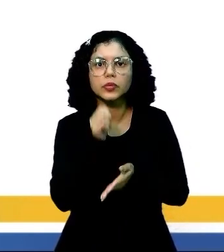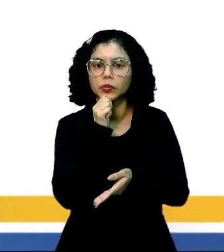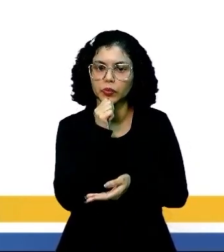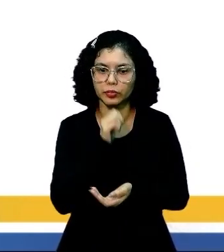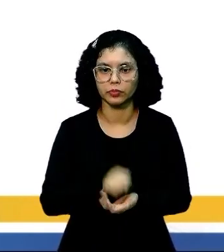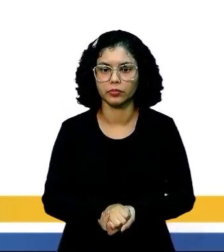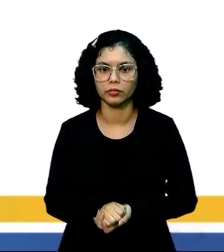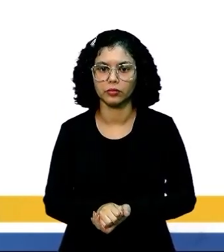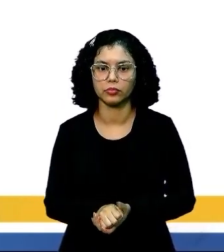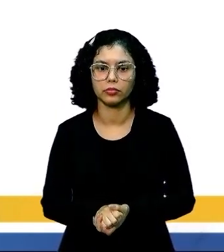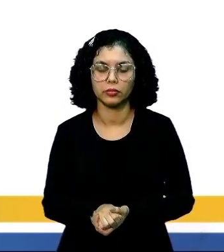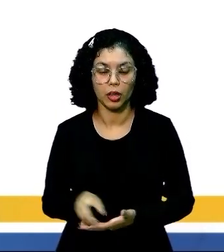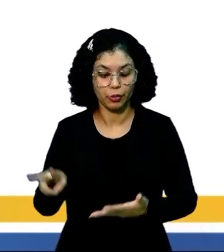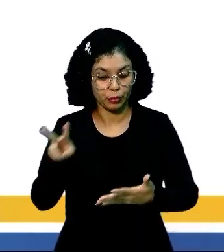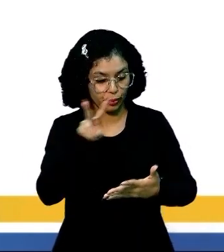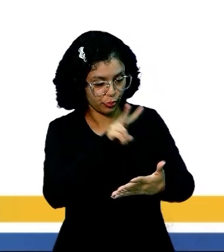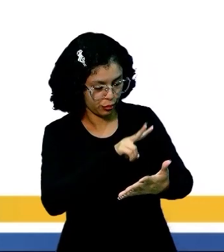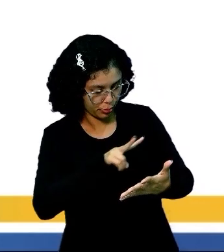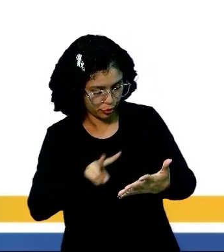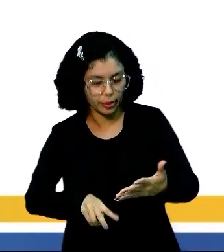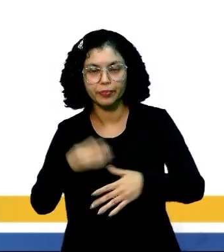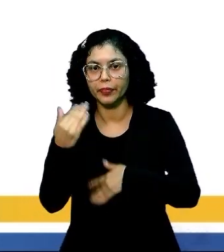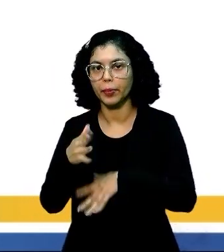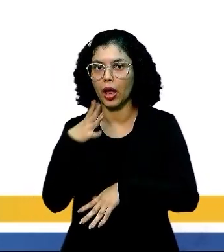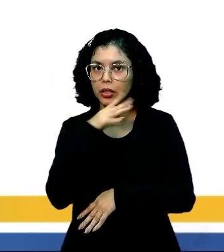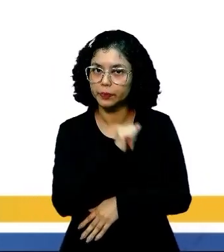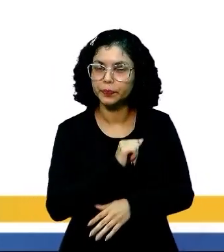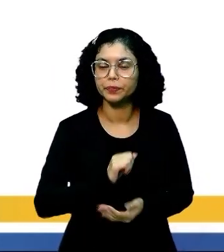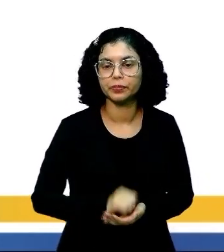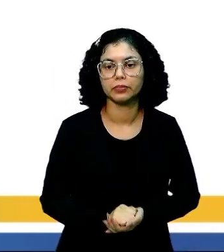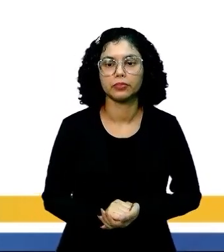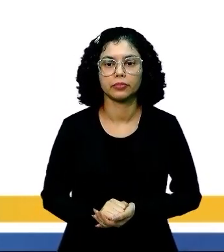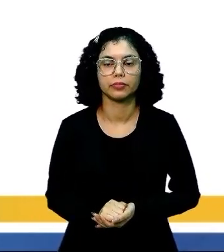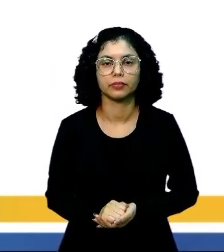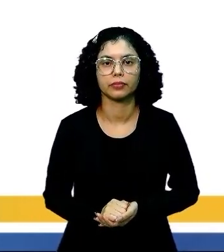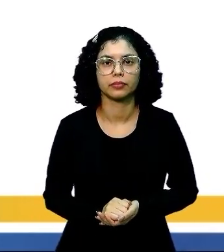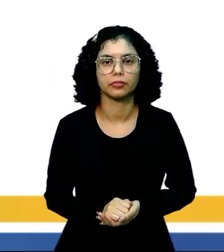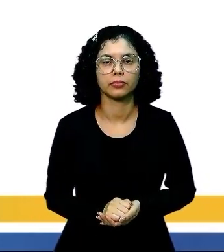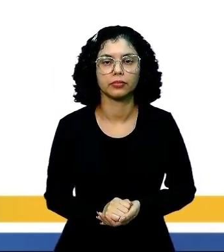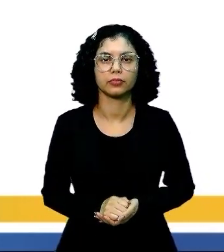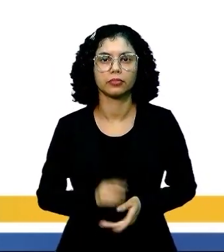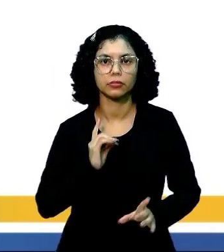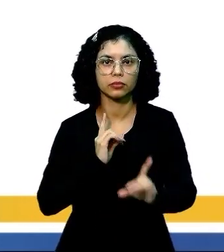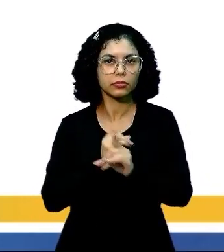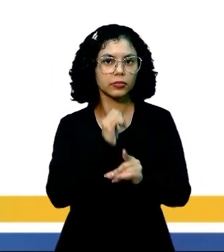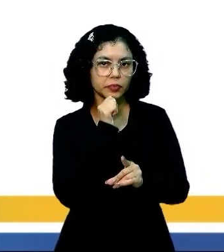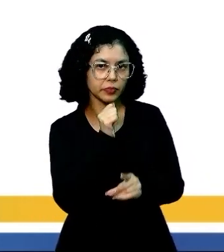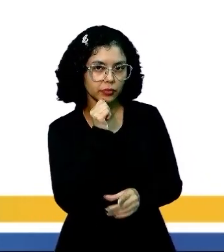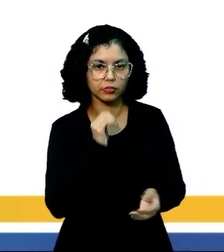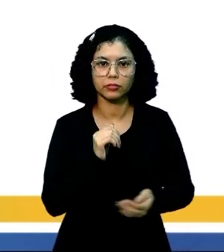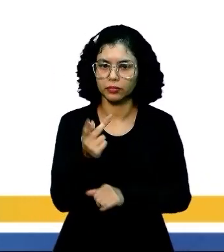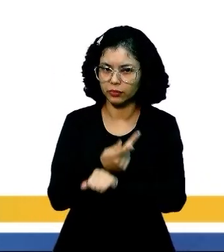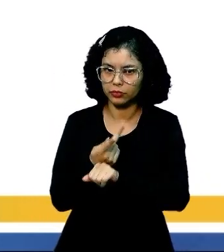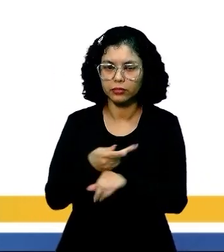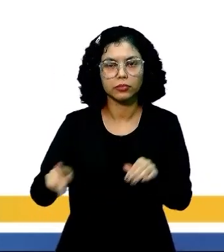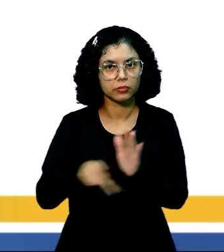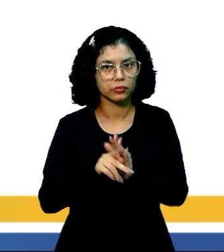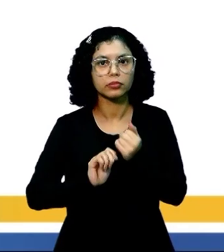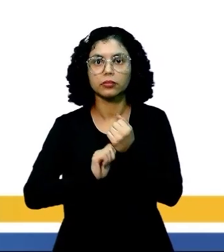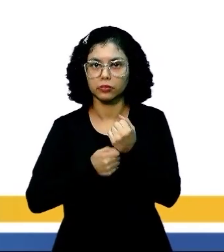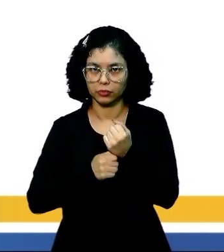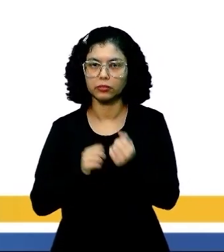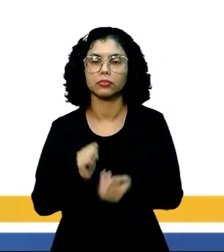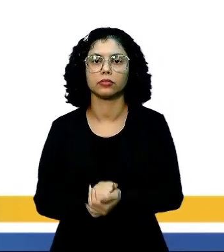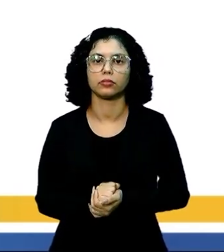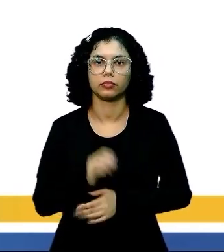scanner, né? Você dá aquele escaneio ali e aí você tenta achar, né, procurar a palavra-chave ali dentro do texto,